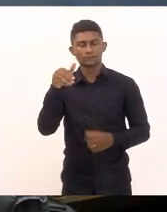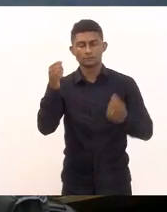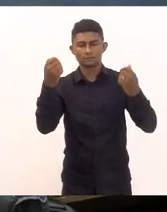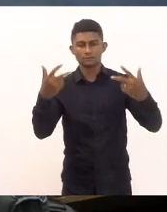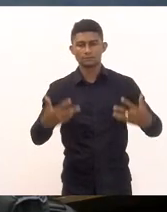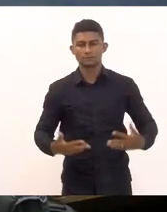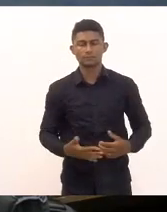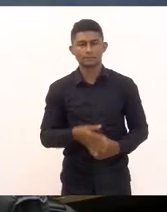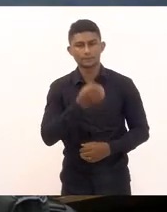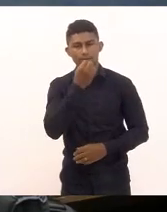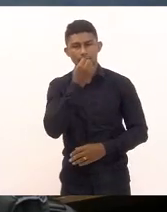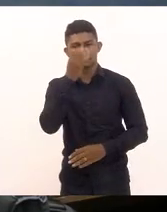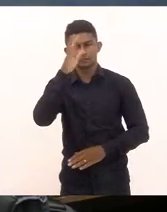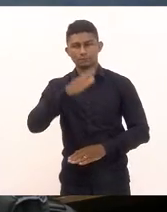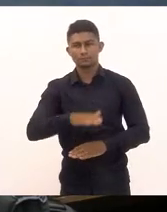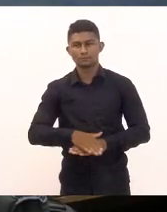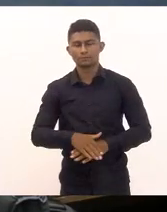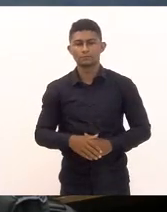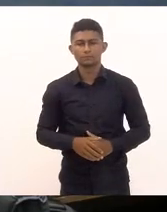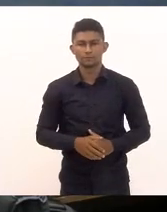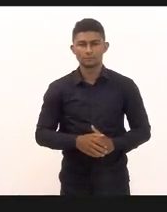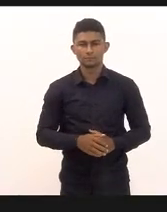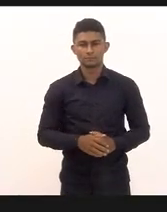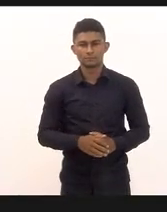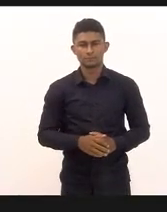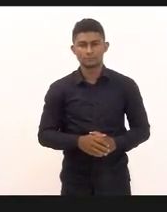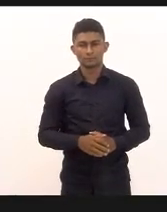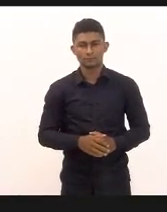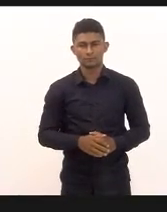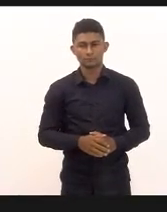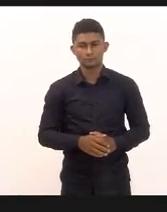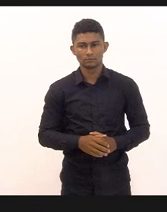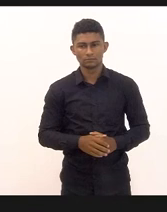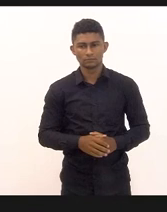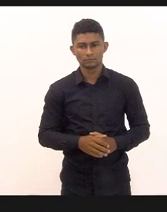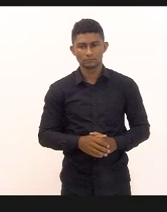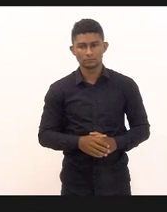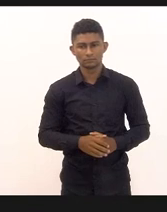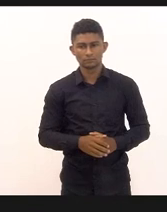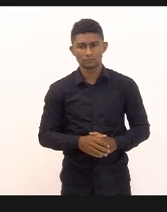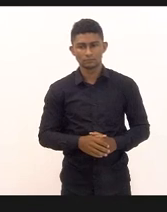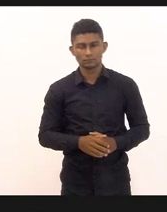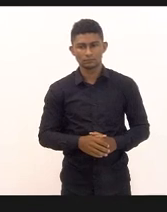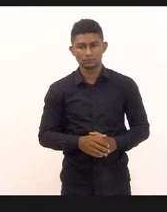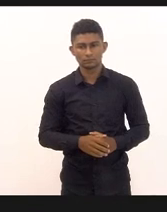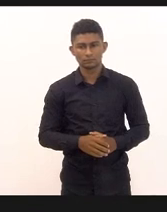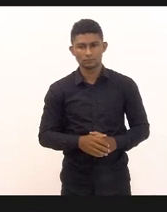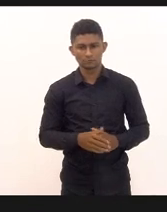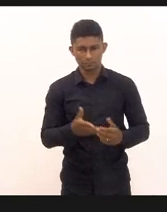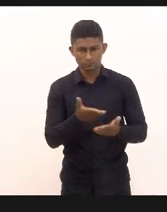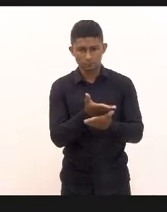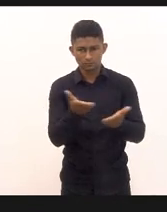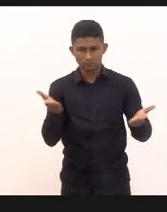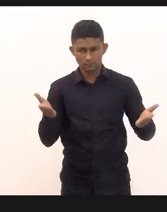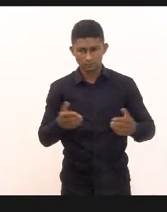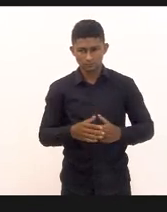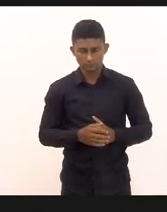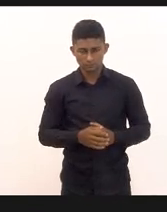Boa tarde, senhor presidente. Boa tarde, deputados, deputadas. Boa tarde, policiais